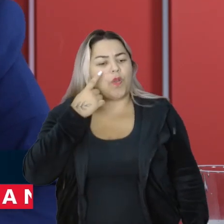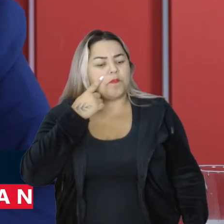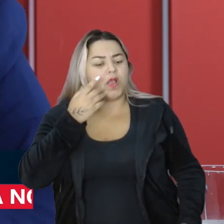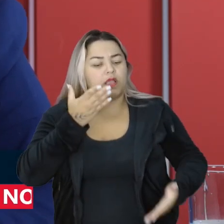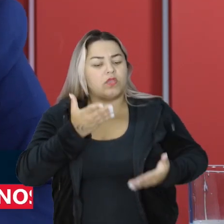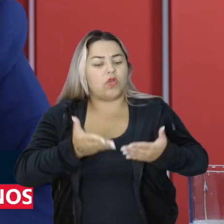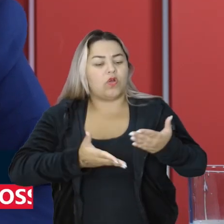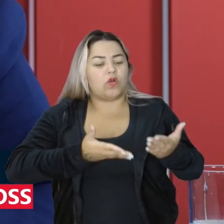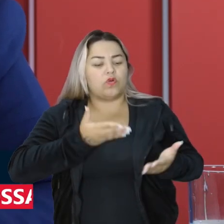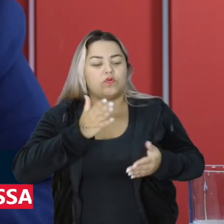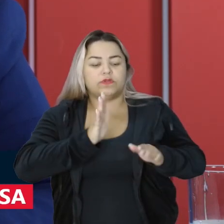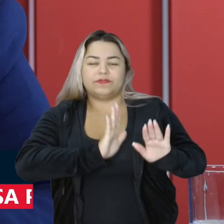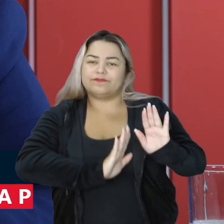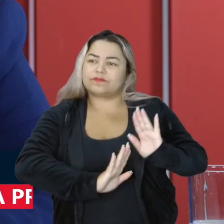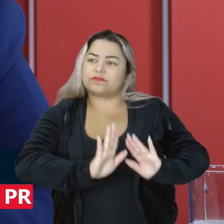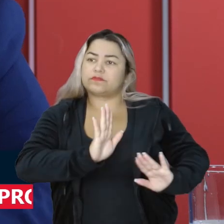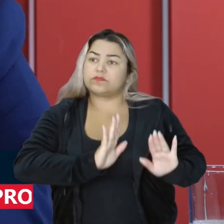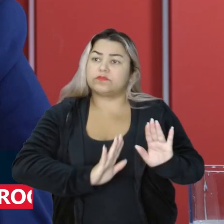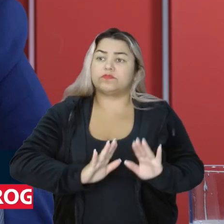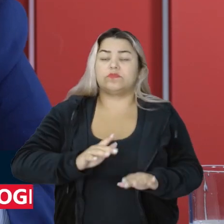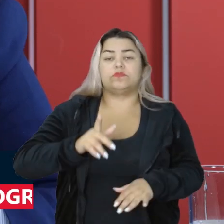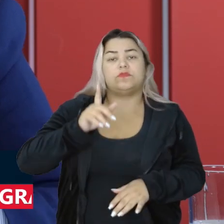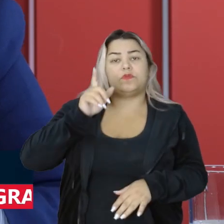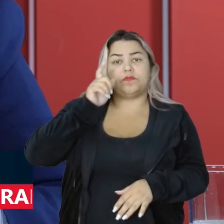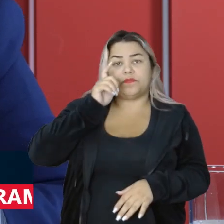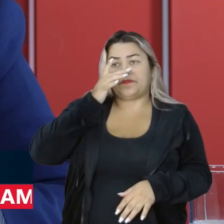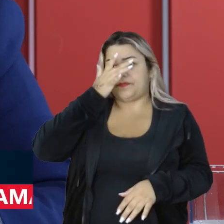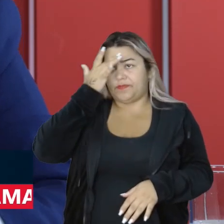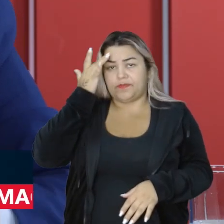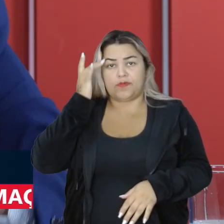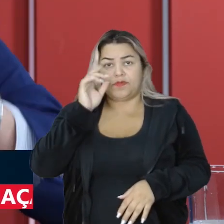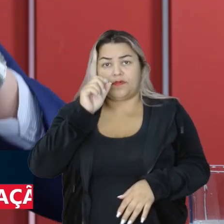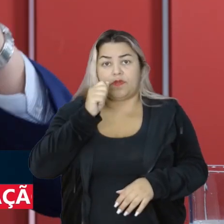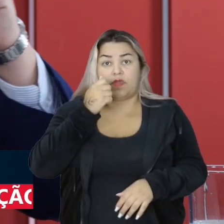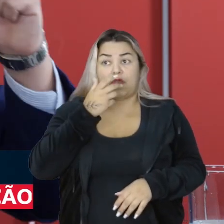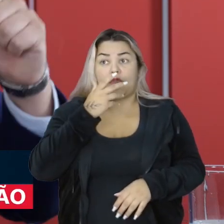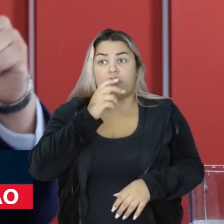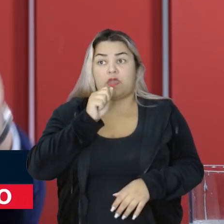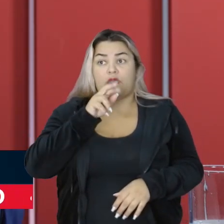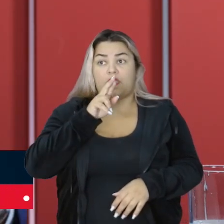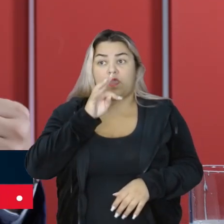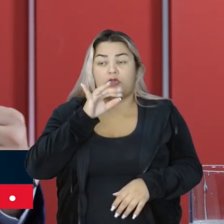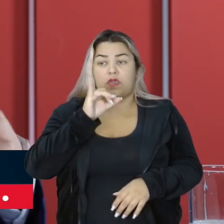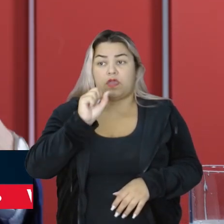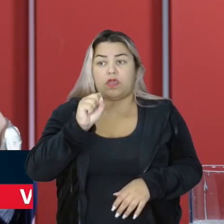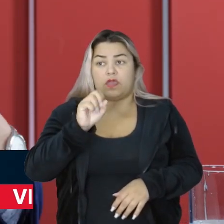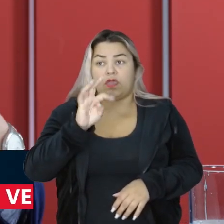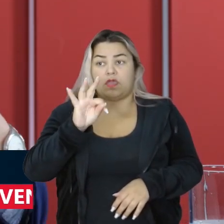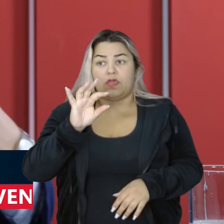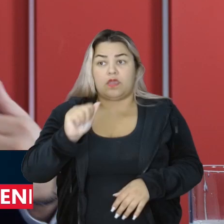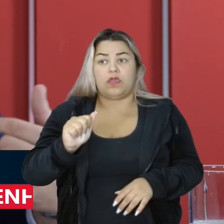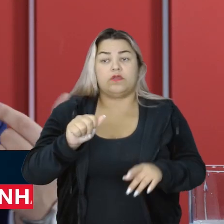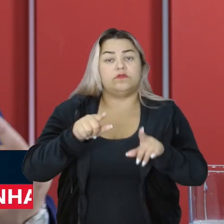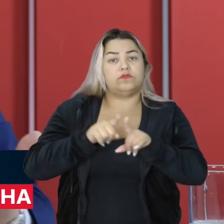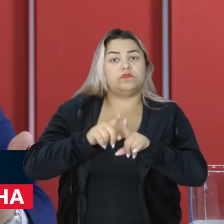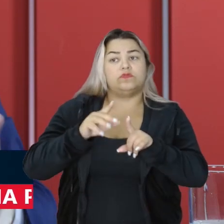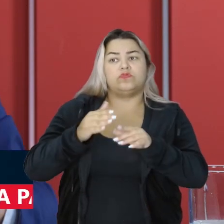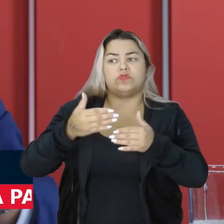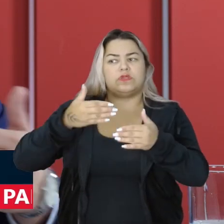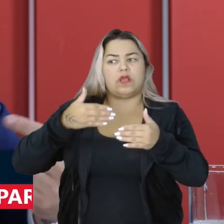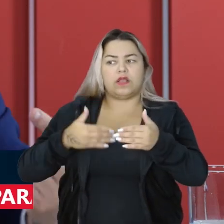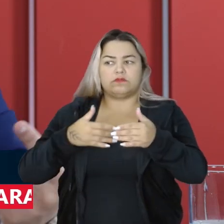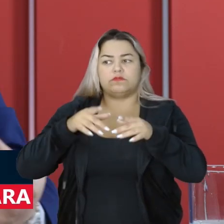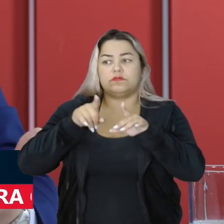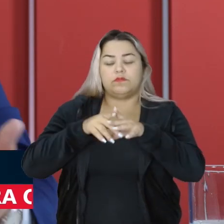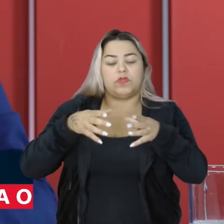gente olhe para os artistas, para os fazedores, para a turma que é chamada da graxa, do backstage, que está trabalhando,